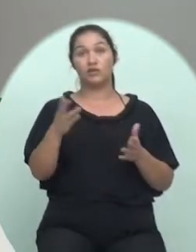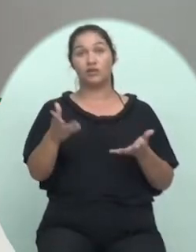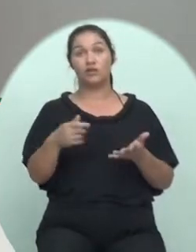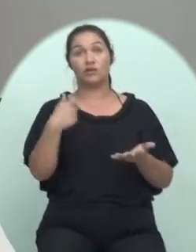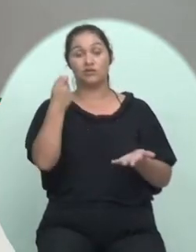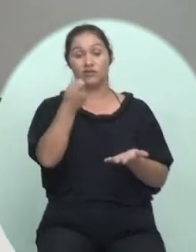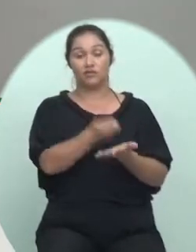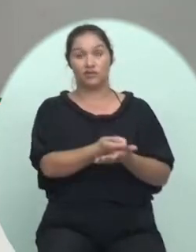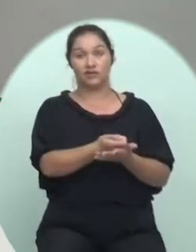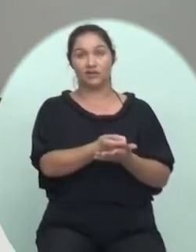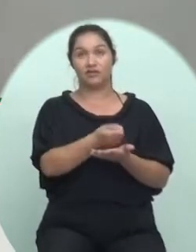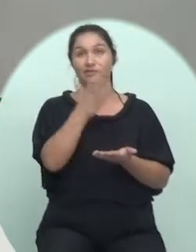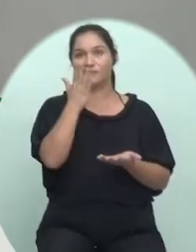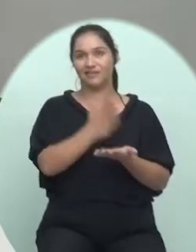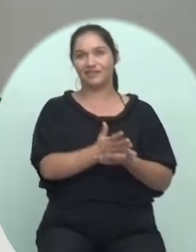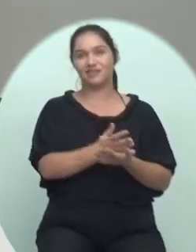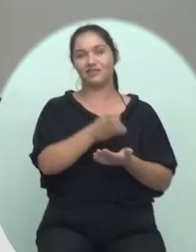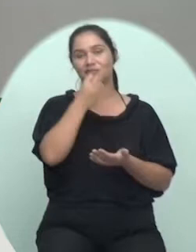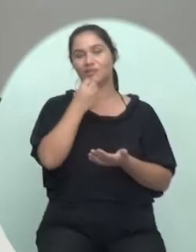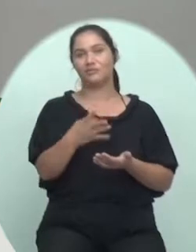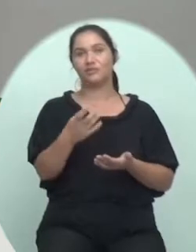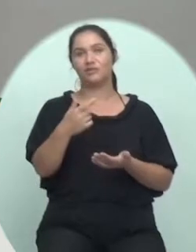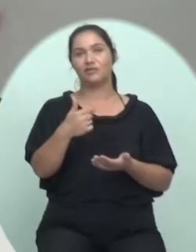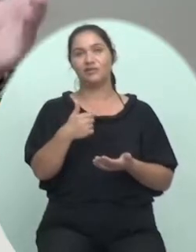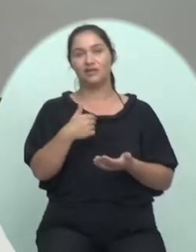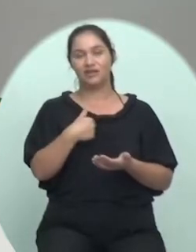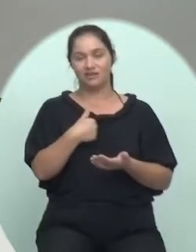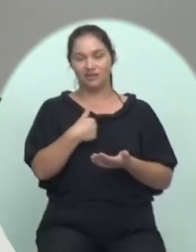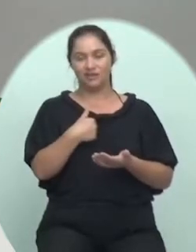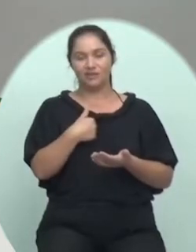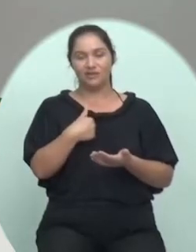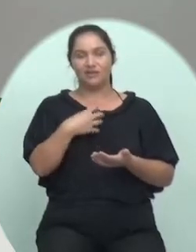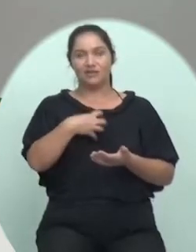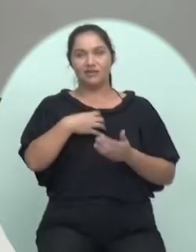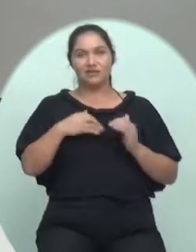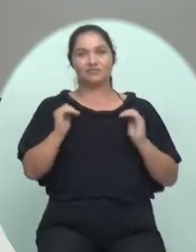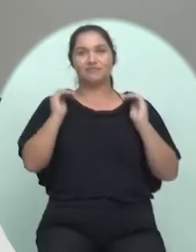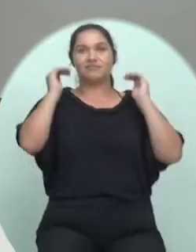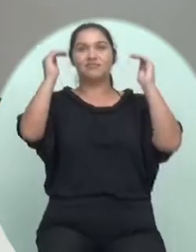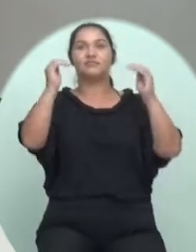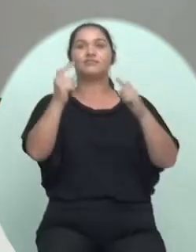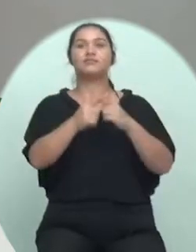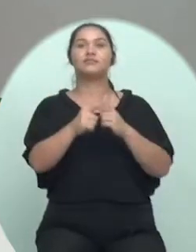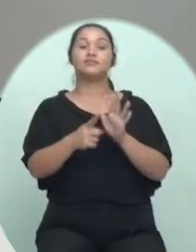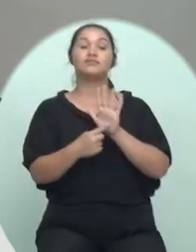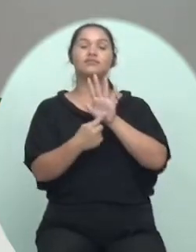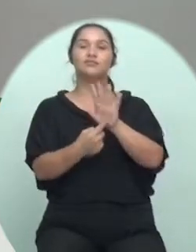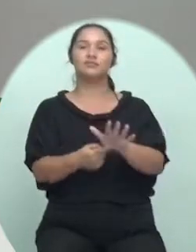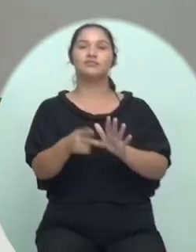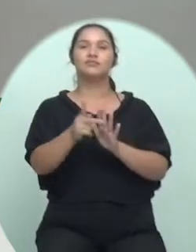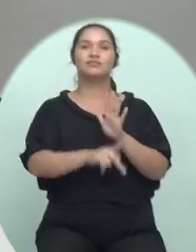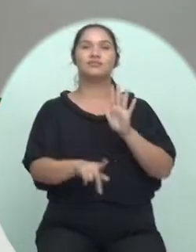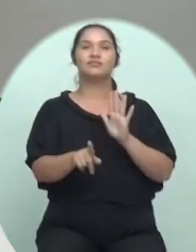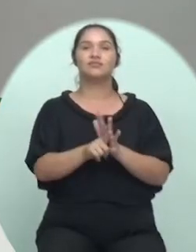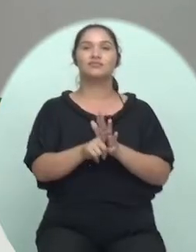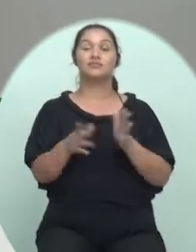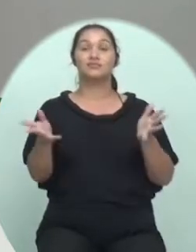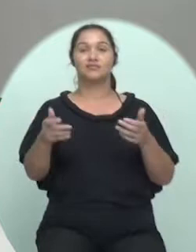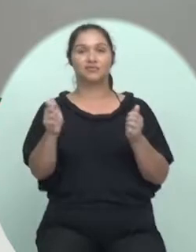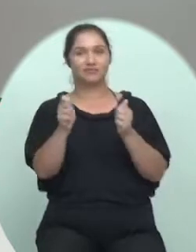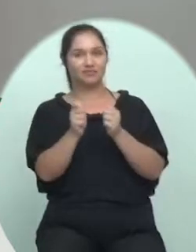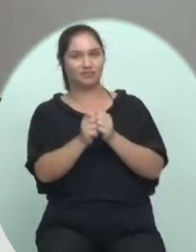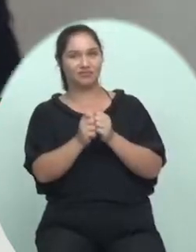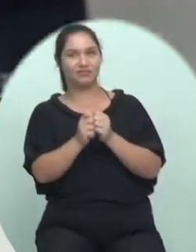É uma honra ter apresentado esse projeto, que vai ser protocolado aqui, e vamos juntos para dar certo.